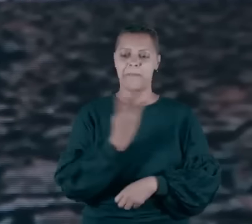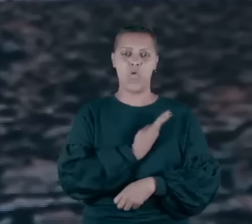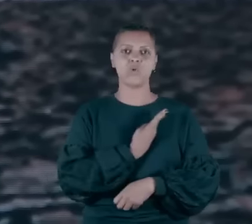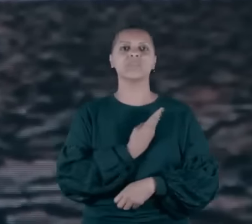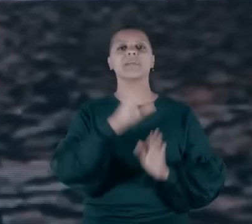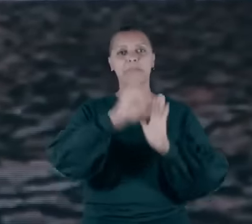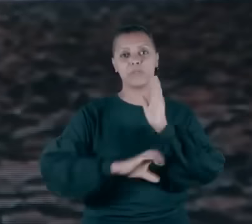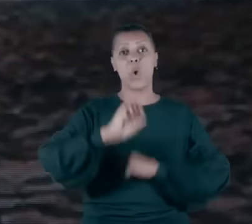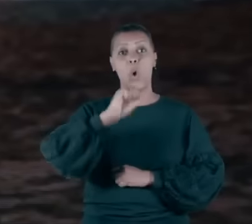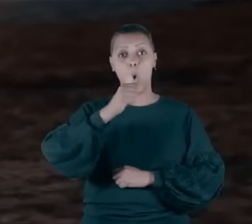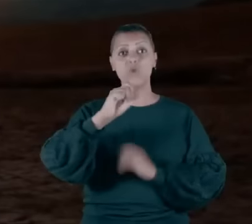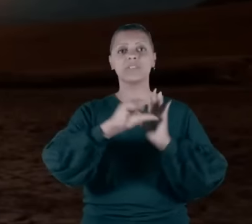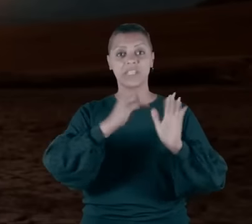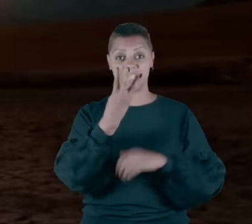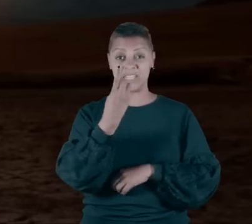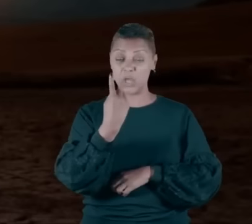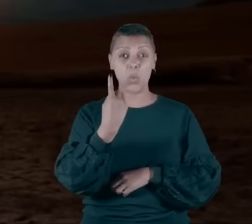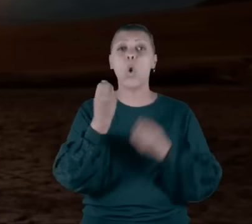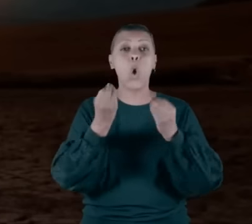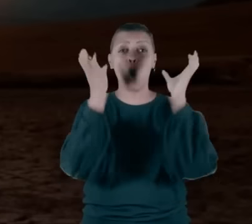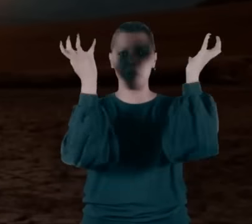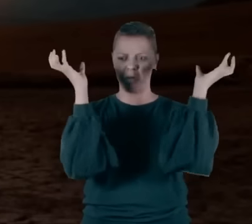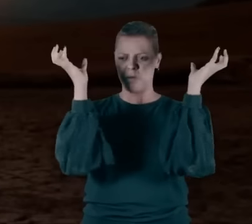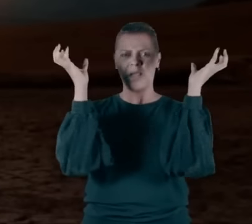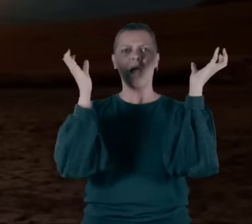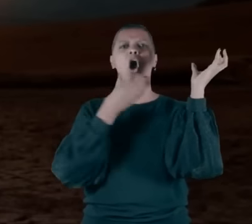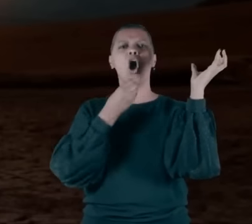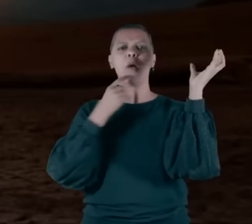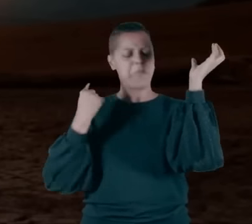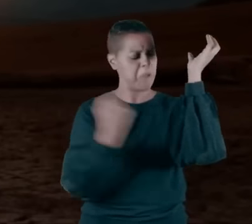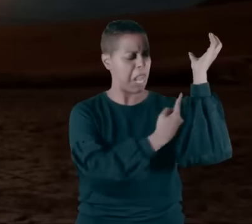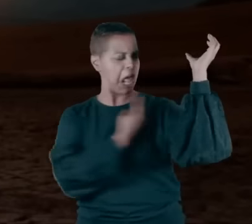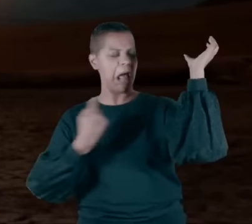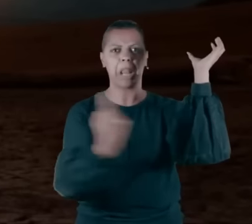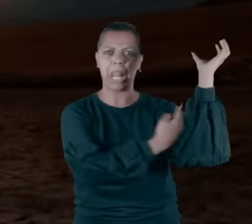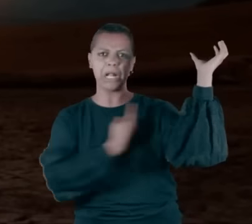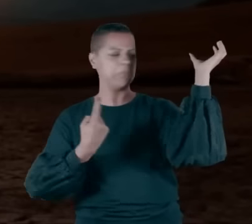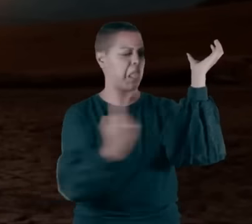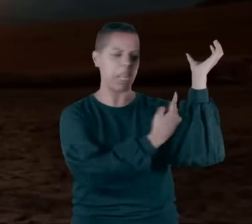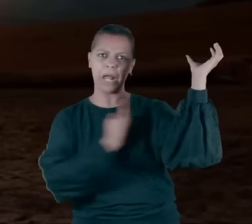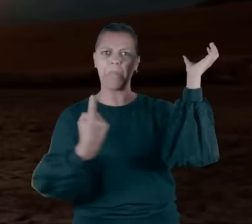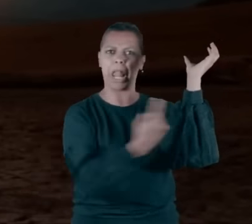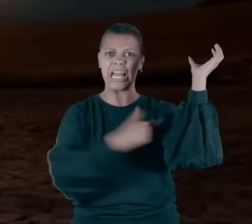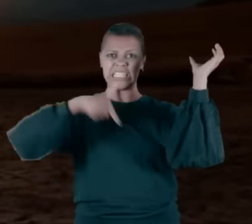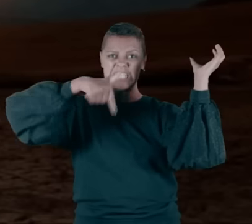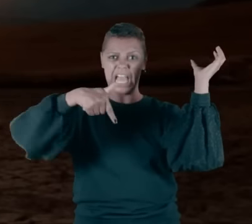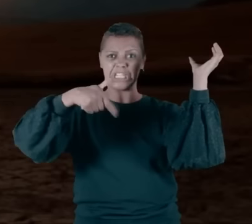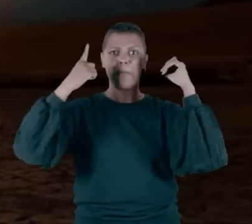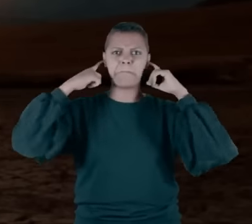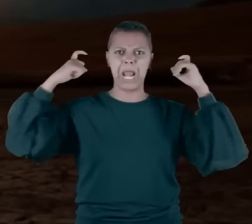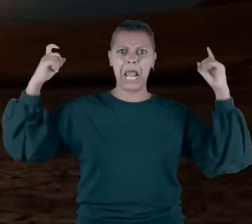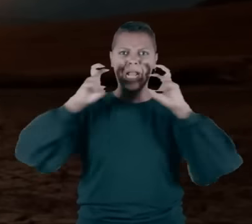11:31 pela fé ruíram as muralhas de Jericó depois de rodeadas por sete dias pela fé raab Meretriz não foi